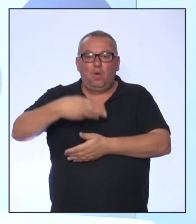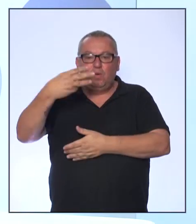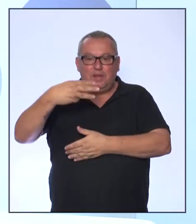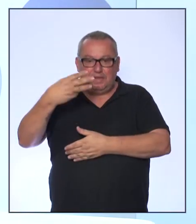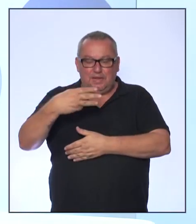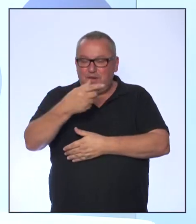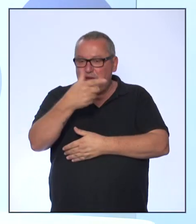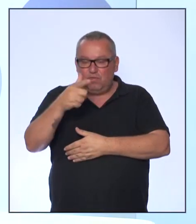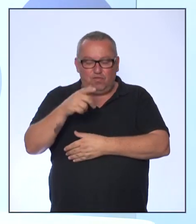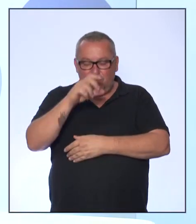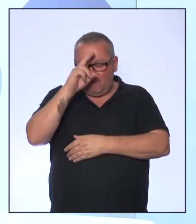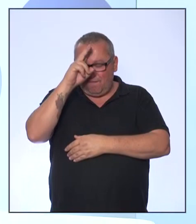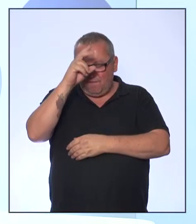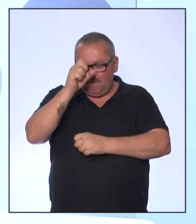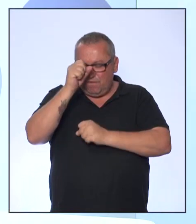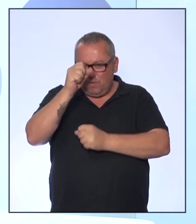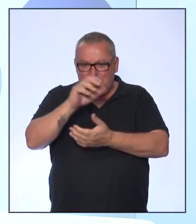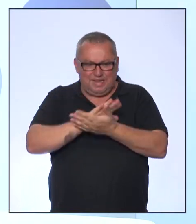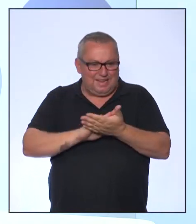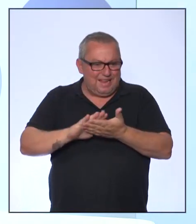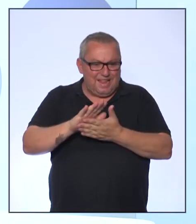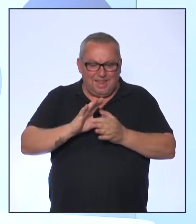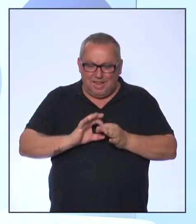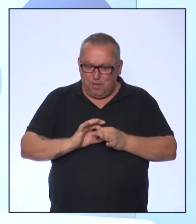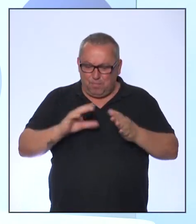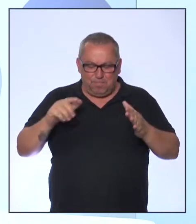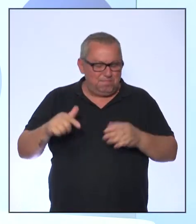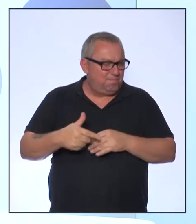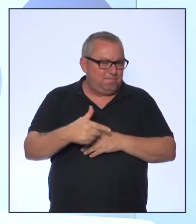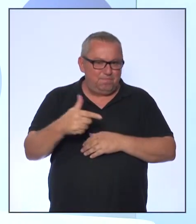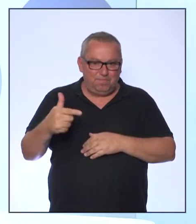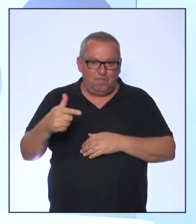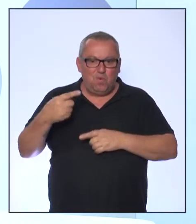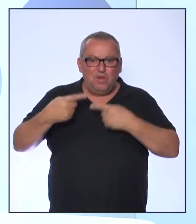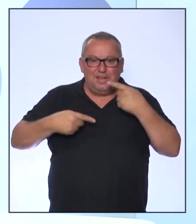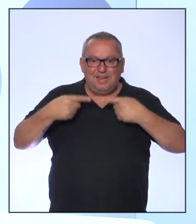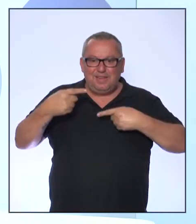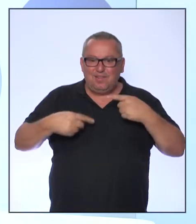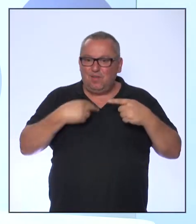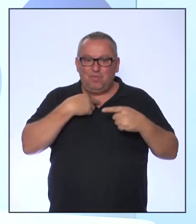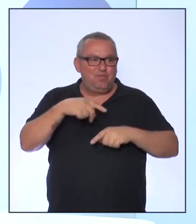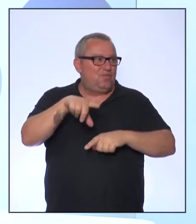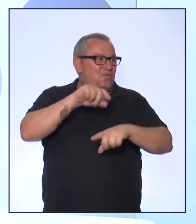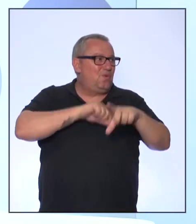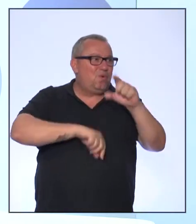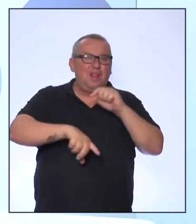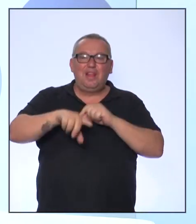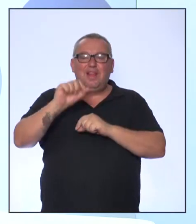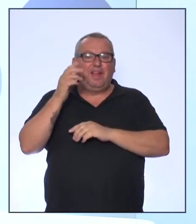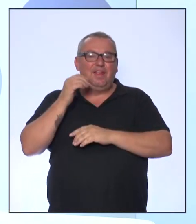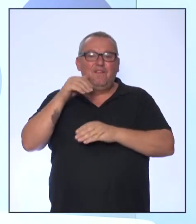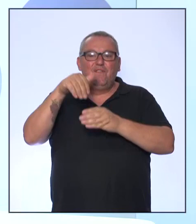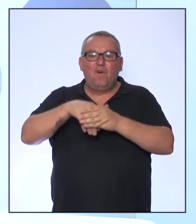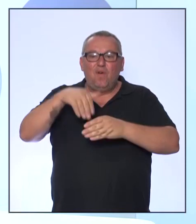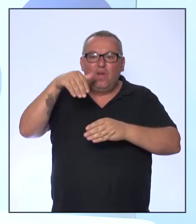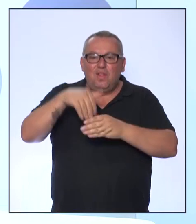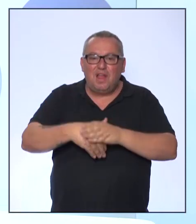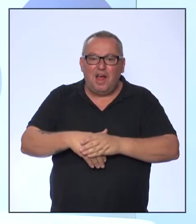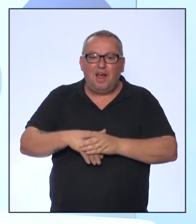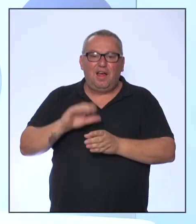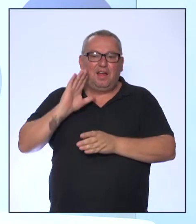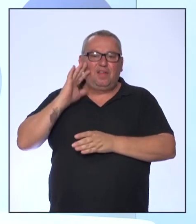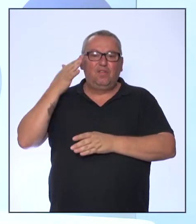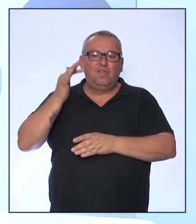tinha tanto poder, não tinha liberdade política. Eles não podiam escolher, não podiam definir